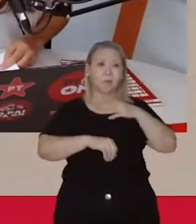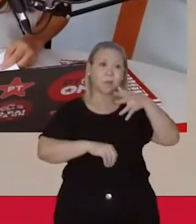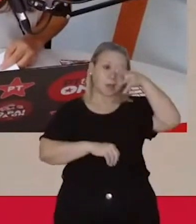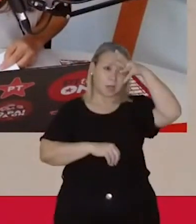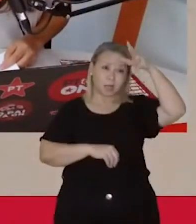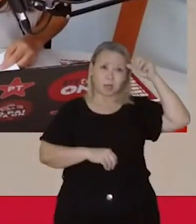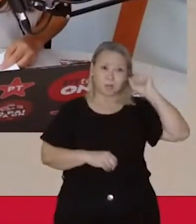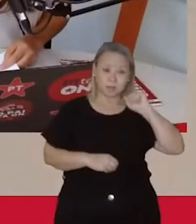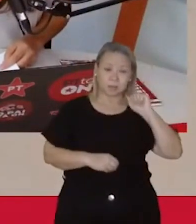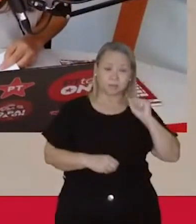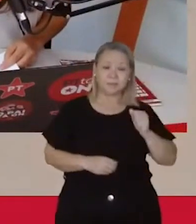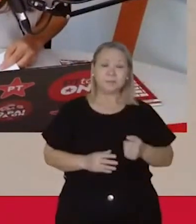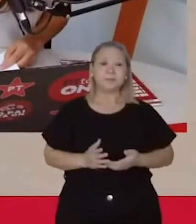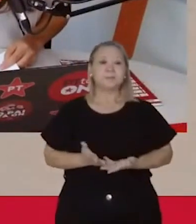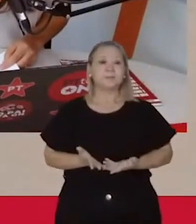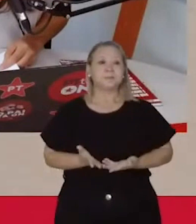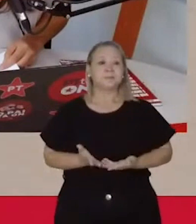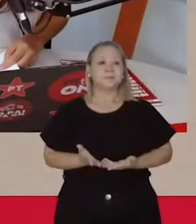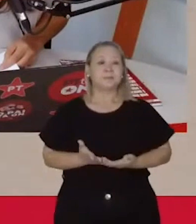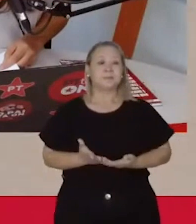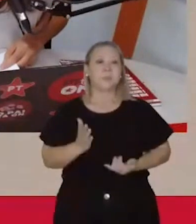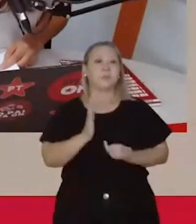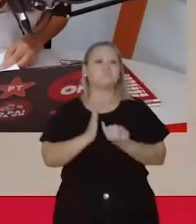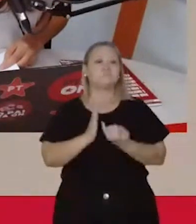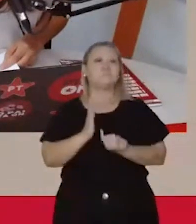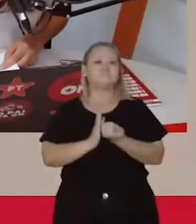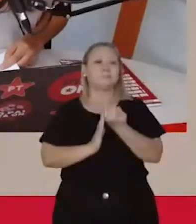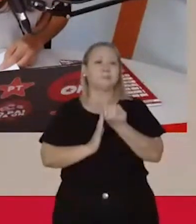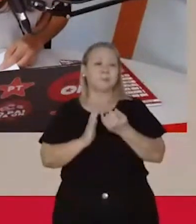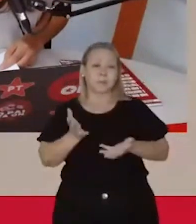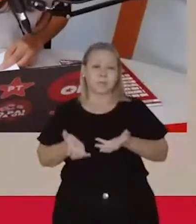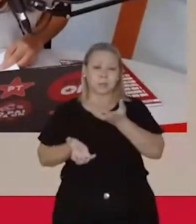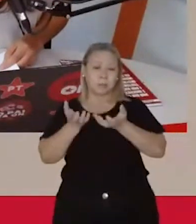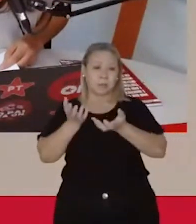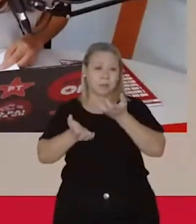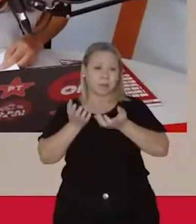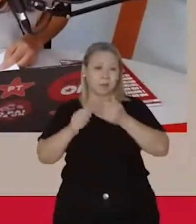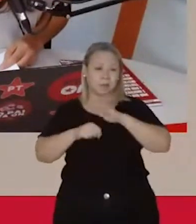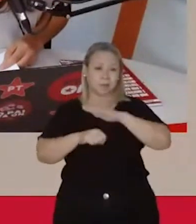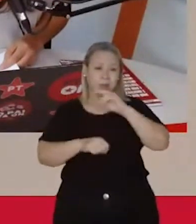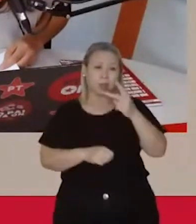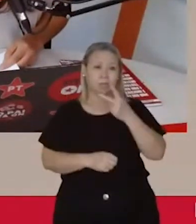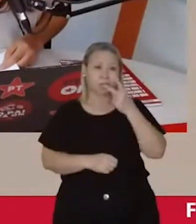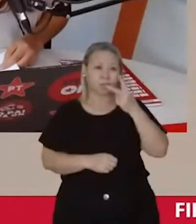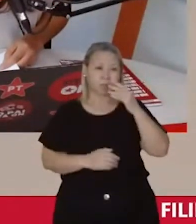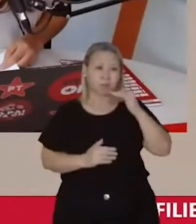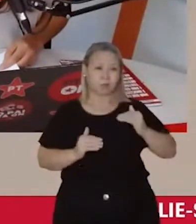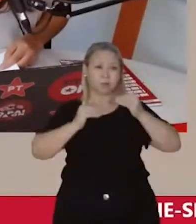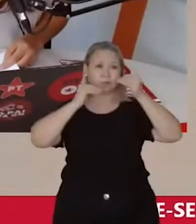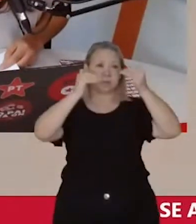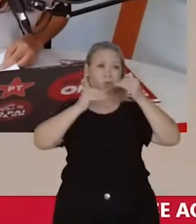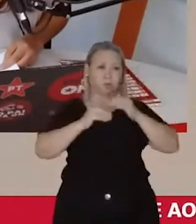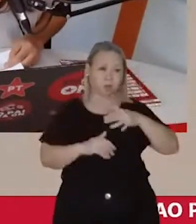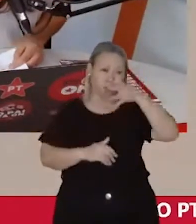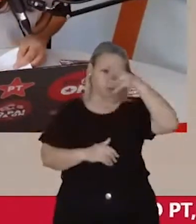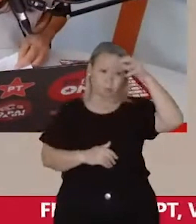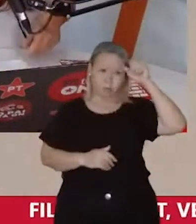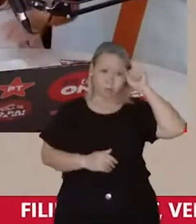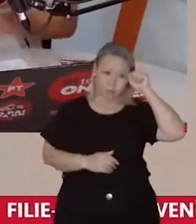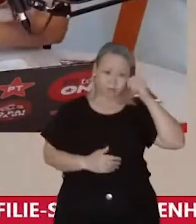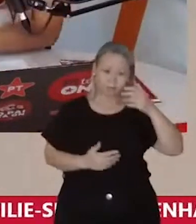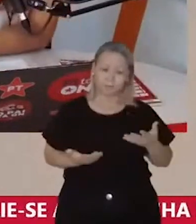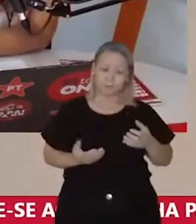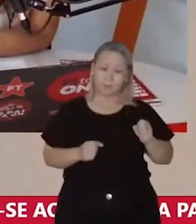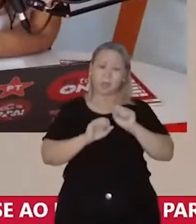temperatura média já chega a ser da ordem de 2 graus acima da Amazônia. É claro que nós, mais no sul, no sudeste, nos sentimos